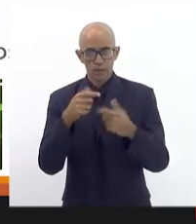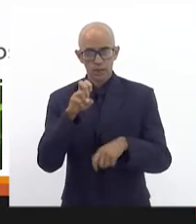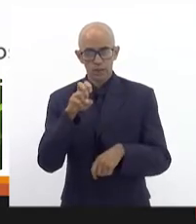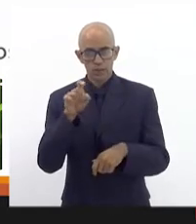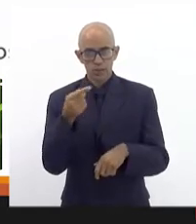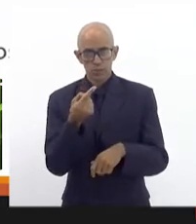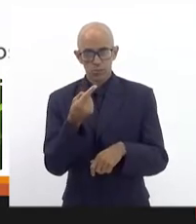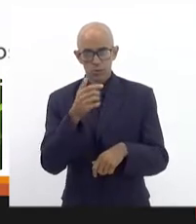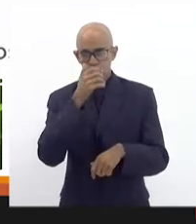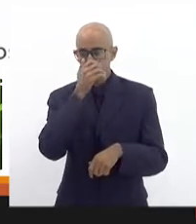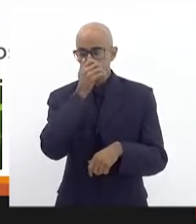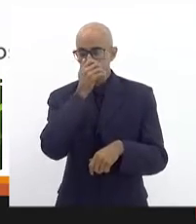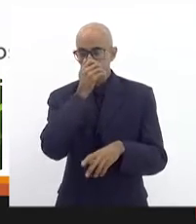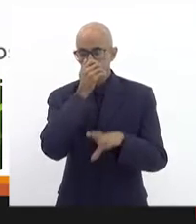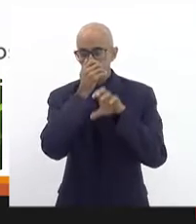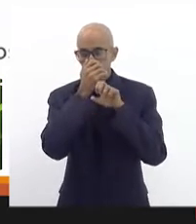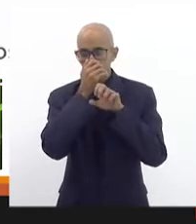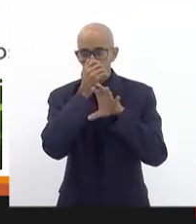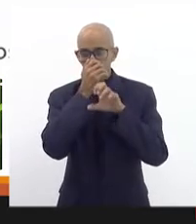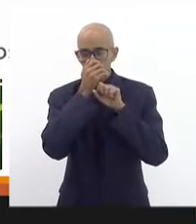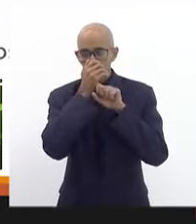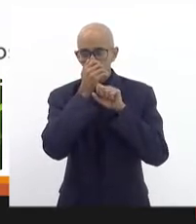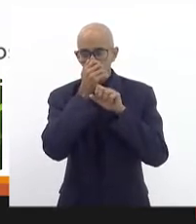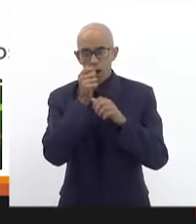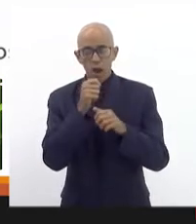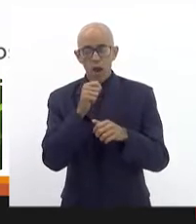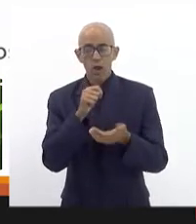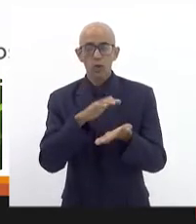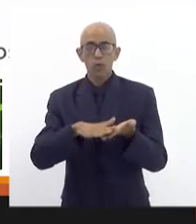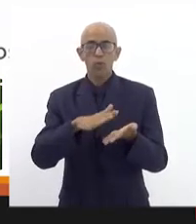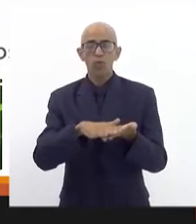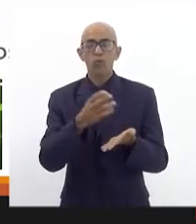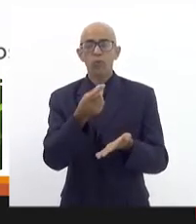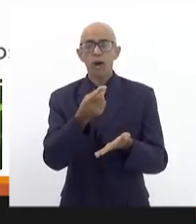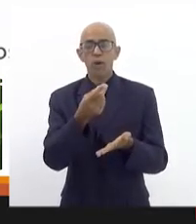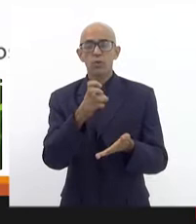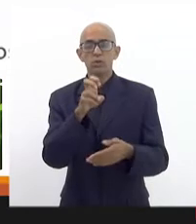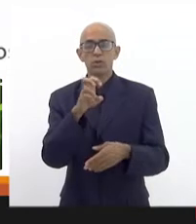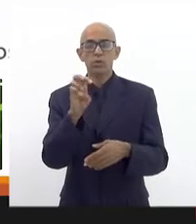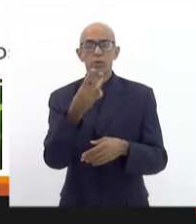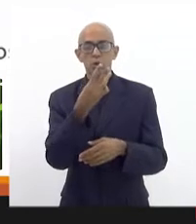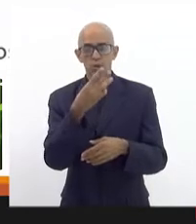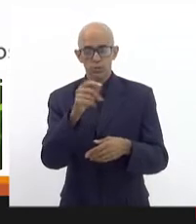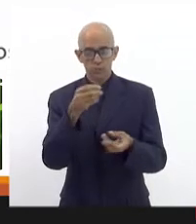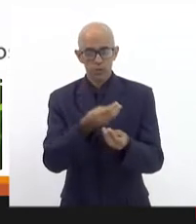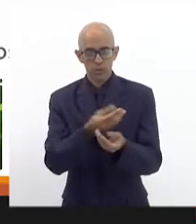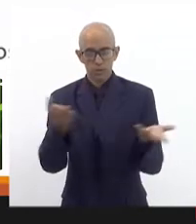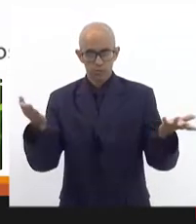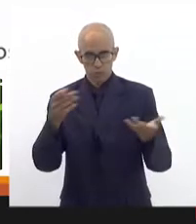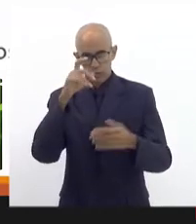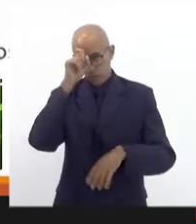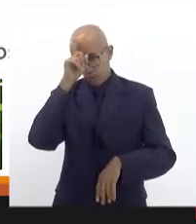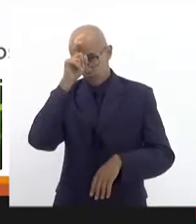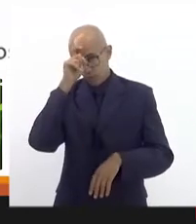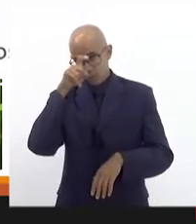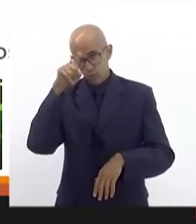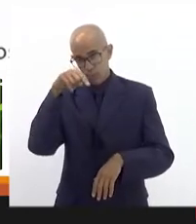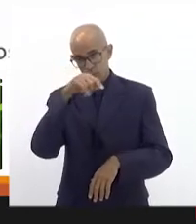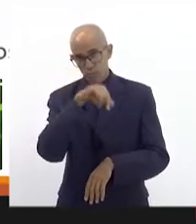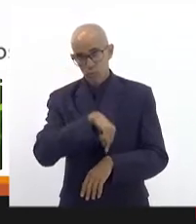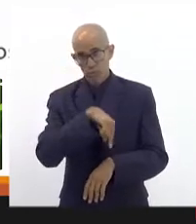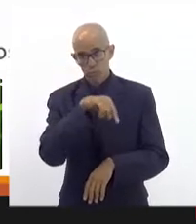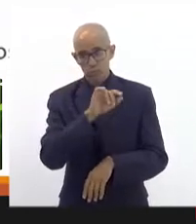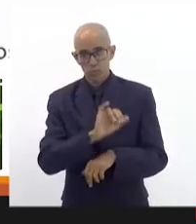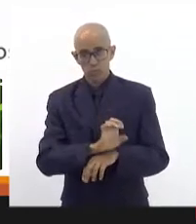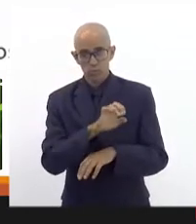respiradores, ao custo de 5 milhões de reais, para distribuir para os hospitais do Estado do Rio de Janeiro, e a legislação não